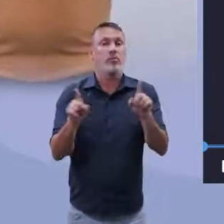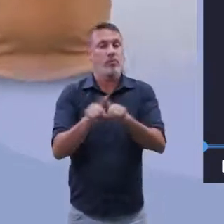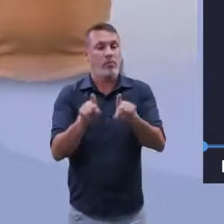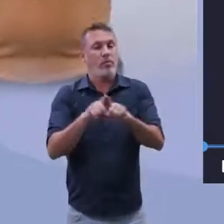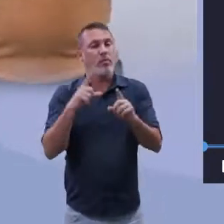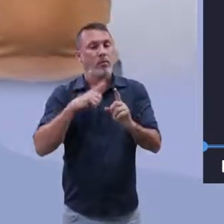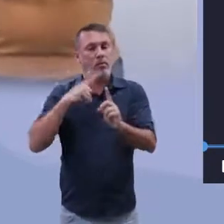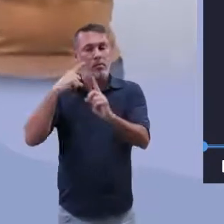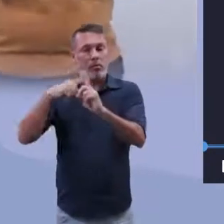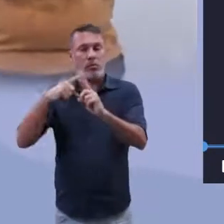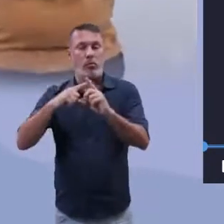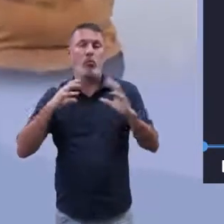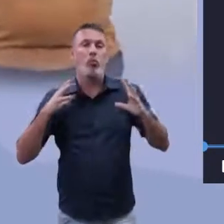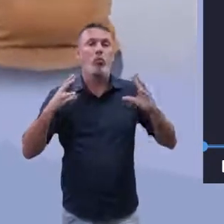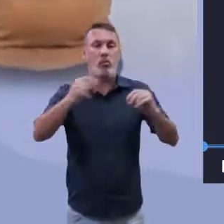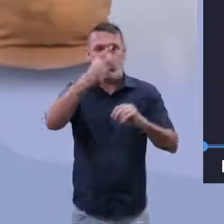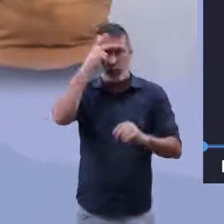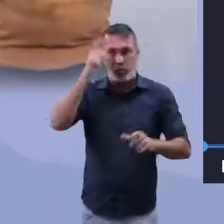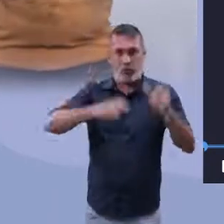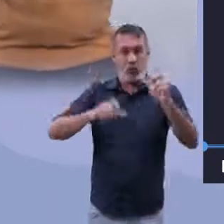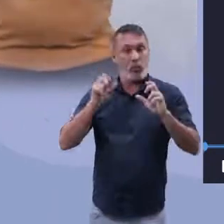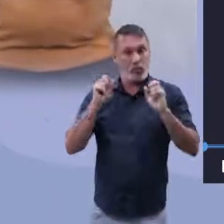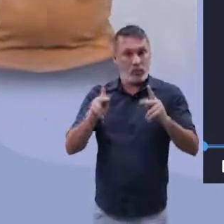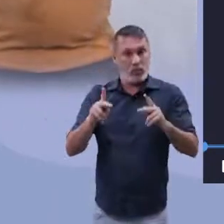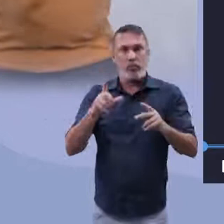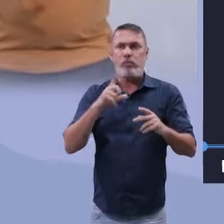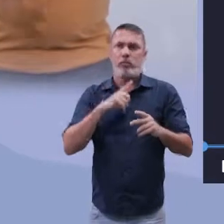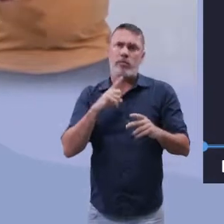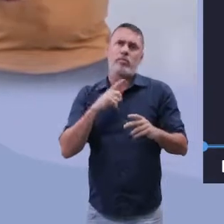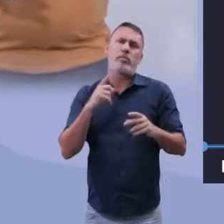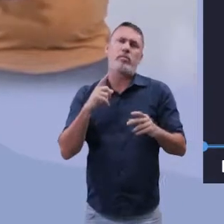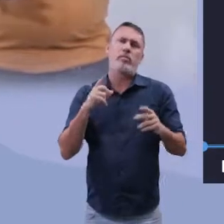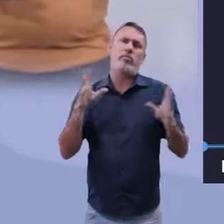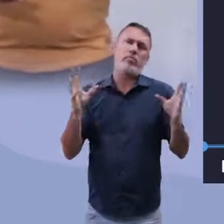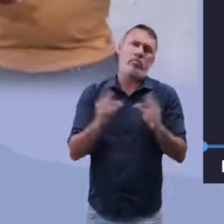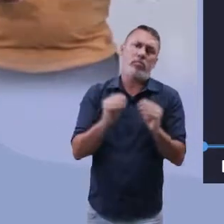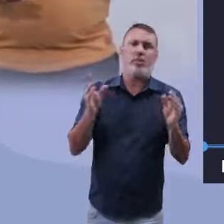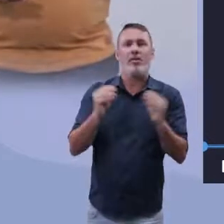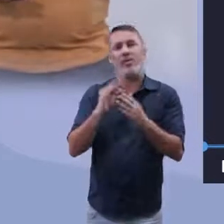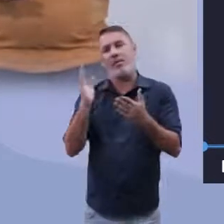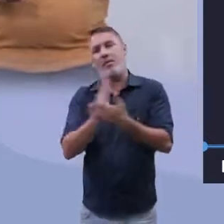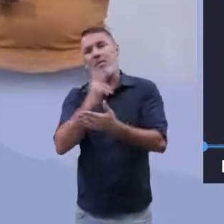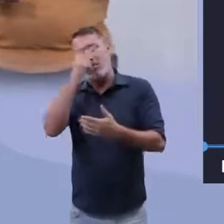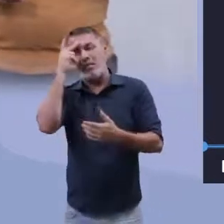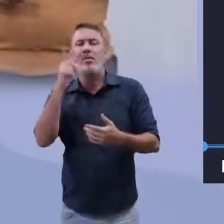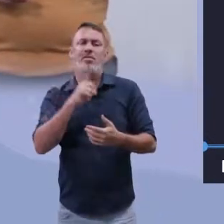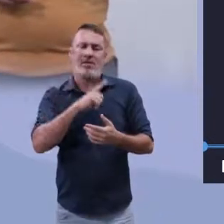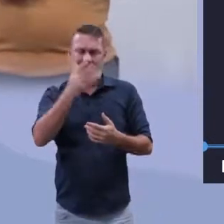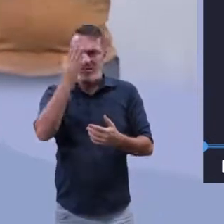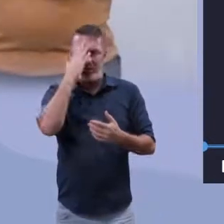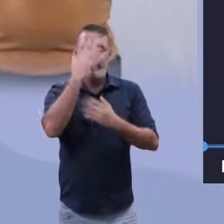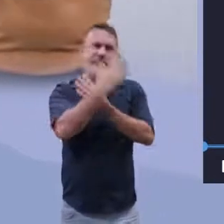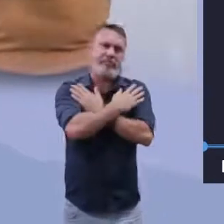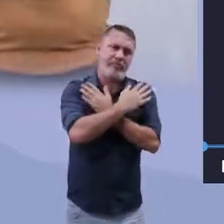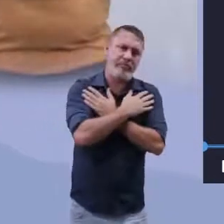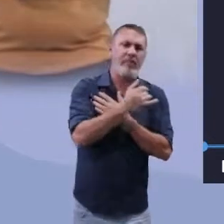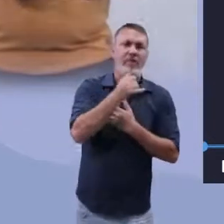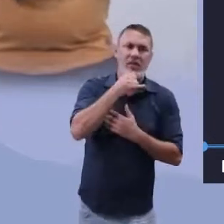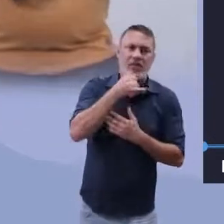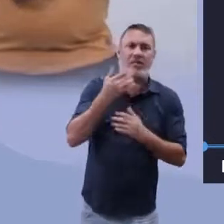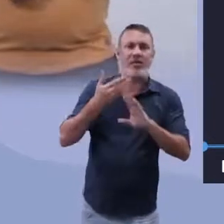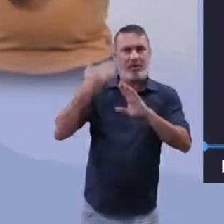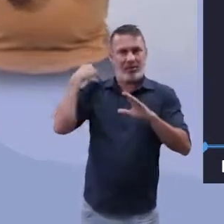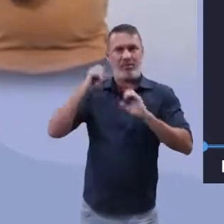relação, ela precisa ser positiva para todos. Desde quando nós falamos a questão de que alguns, infelizmente, perderam o emprego, os exemplos